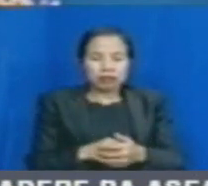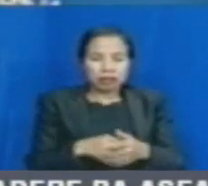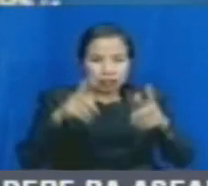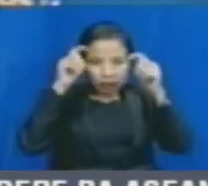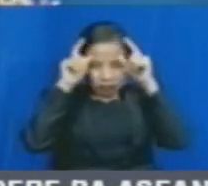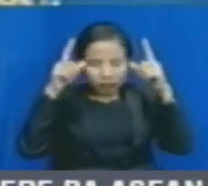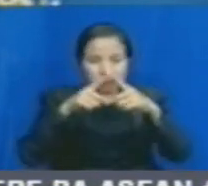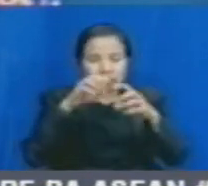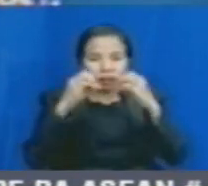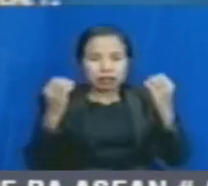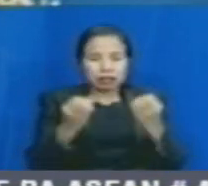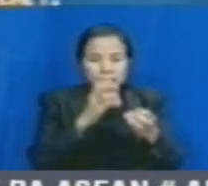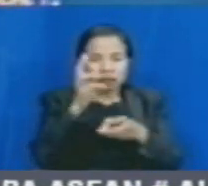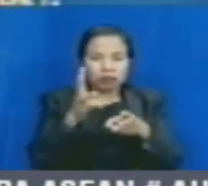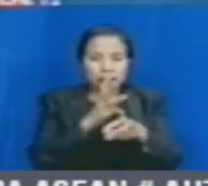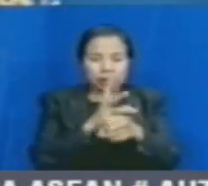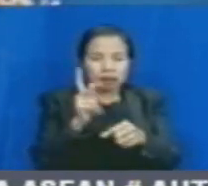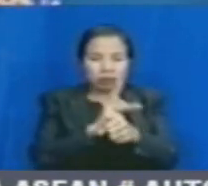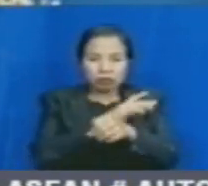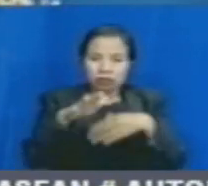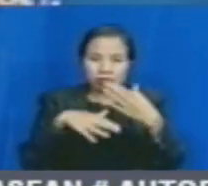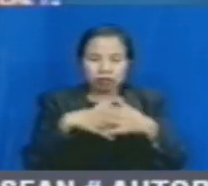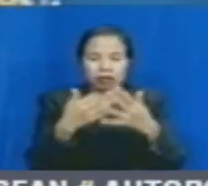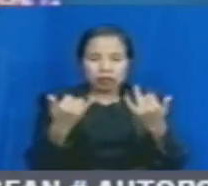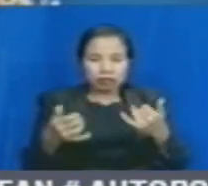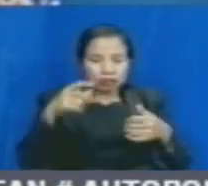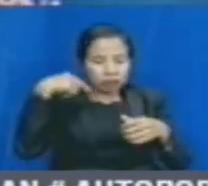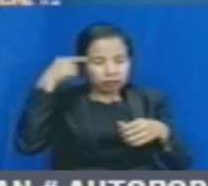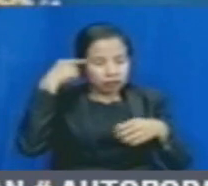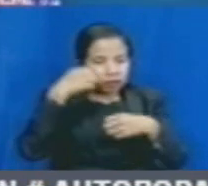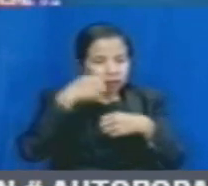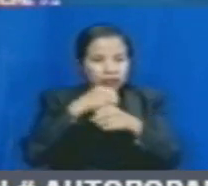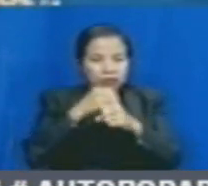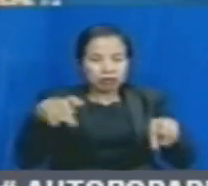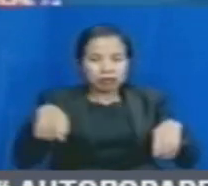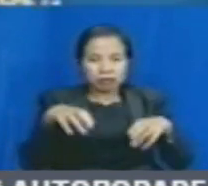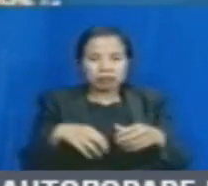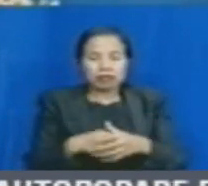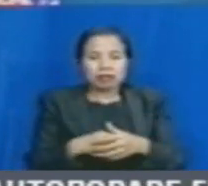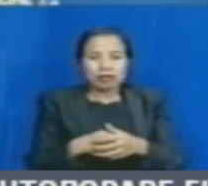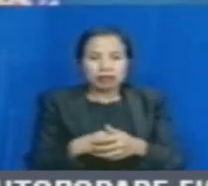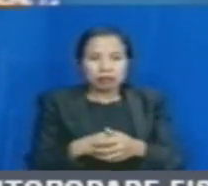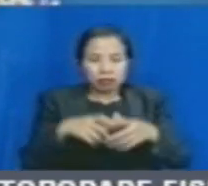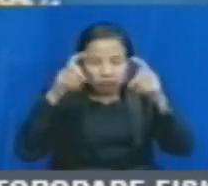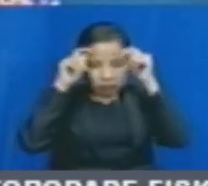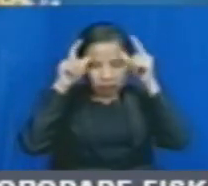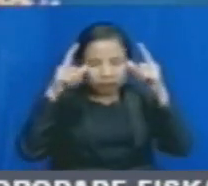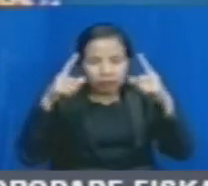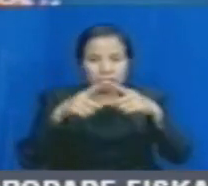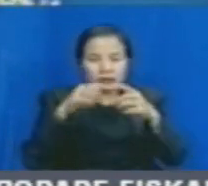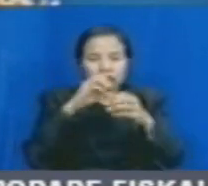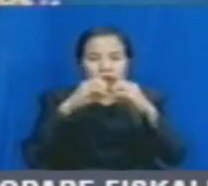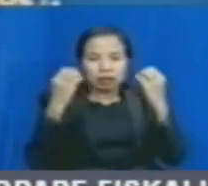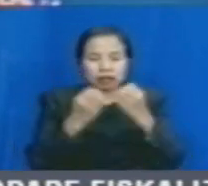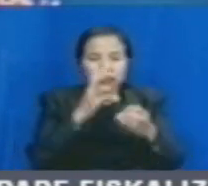Organização Mundial do Comércio. Ouvintes no telespectadores da Raune, governo, há o esforço a tu concretizar a adesão Timor-Leste para a Organização Mundial do